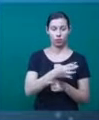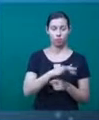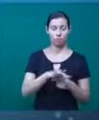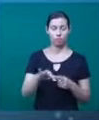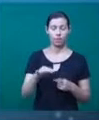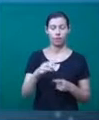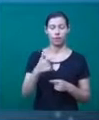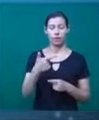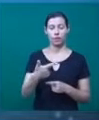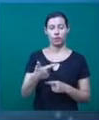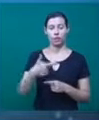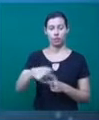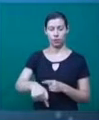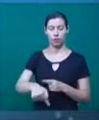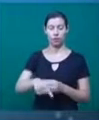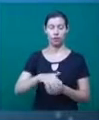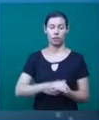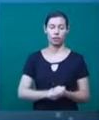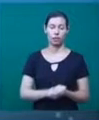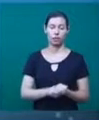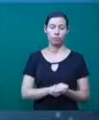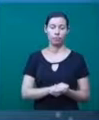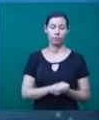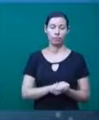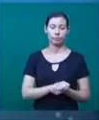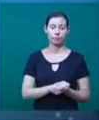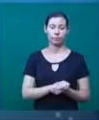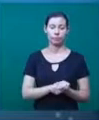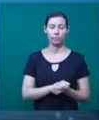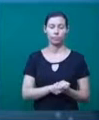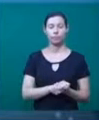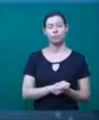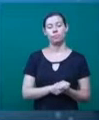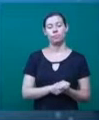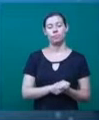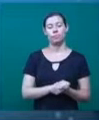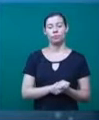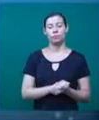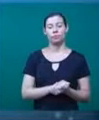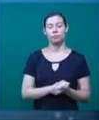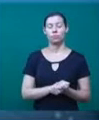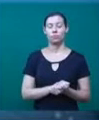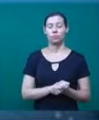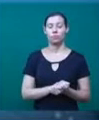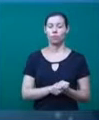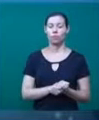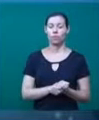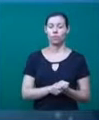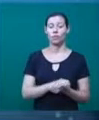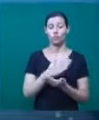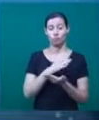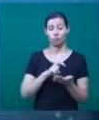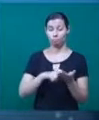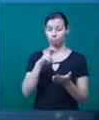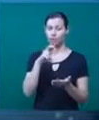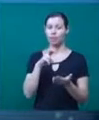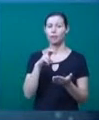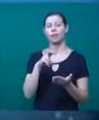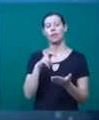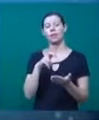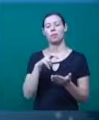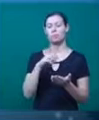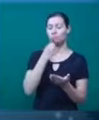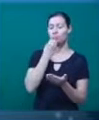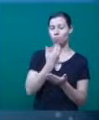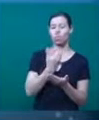podem registrar 27 até o fim da tarde. O dia também começa agradável em Araguari, com sol e poucas nuvens.